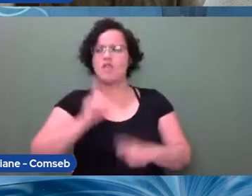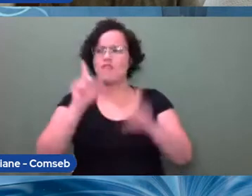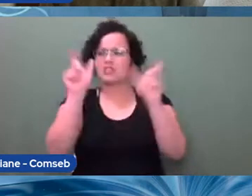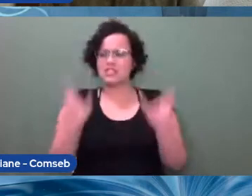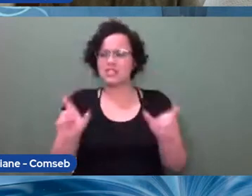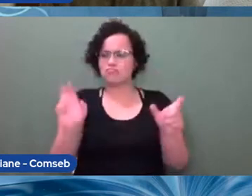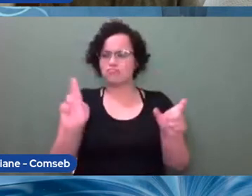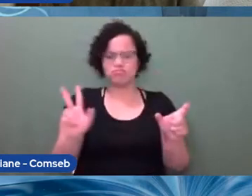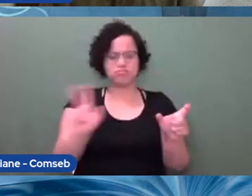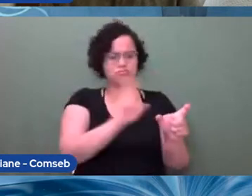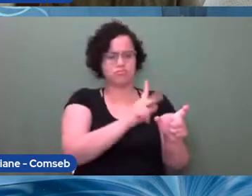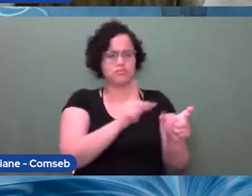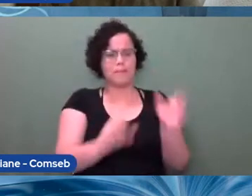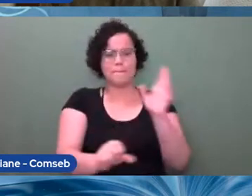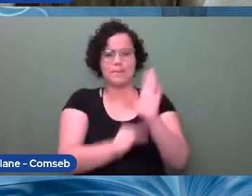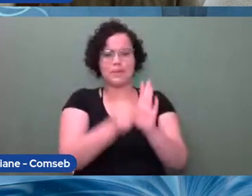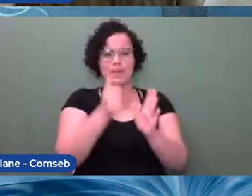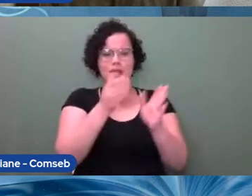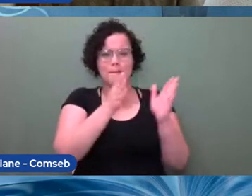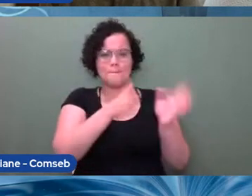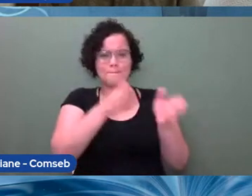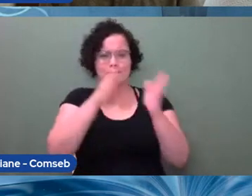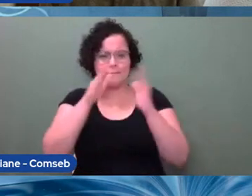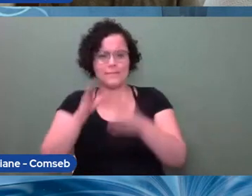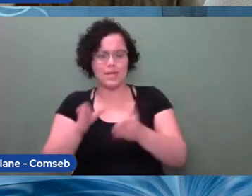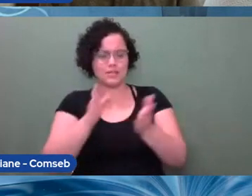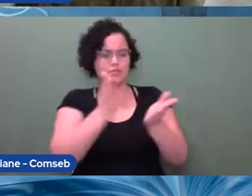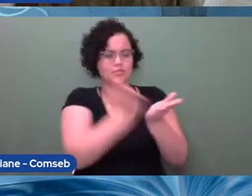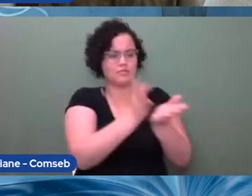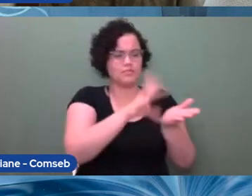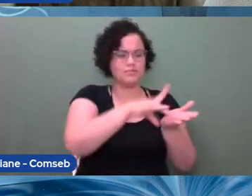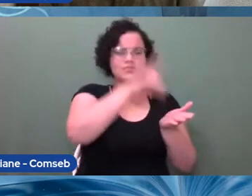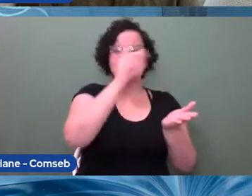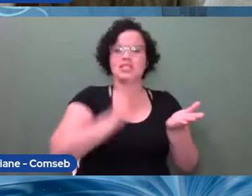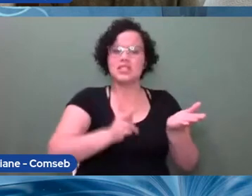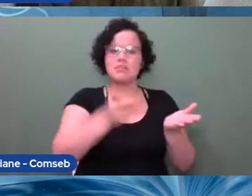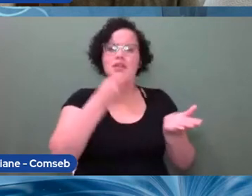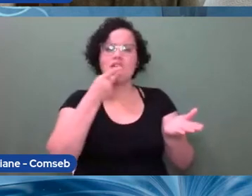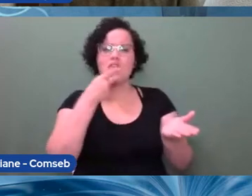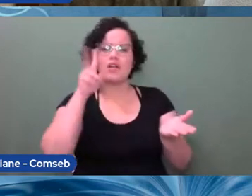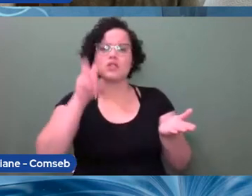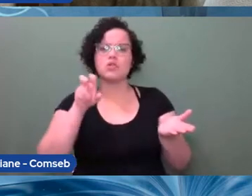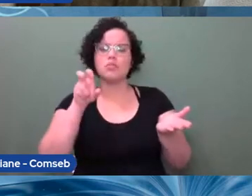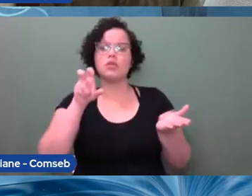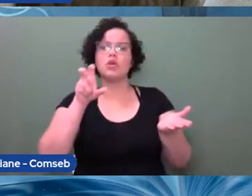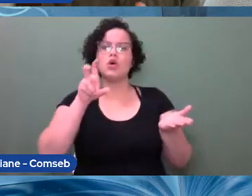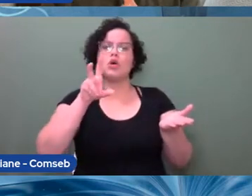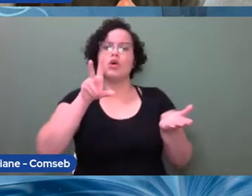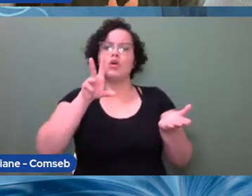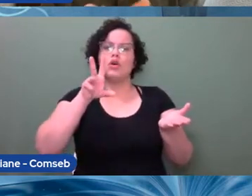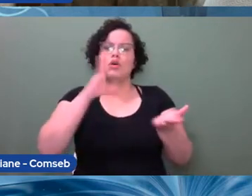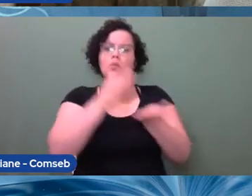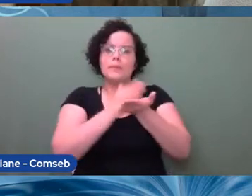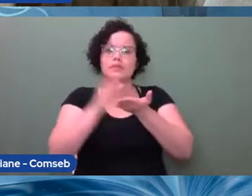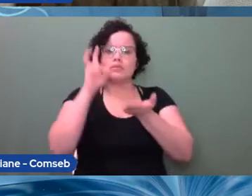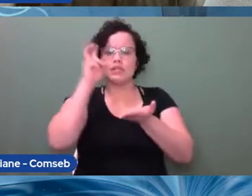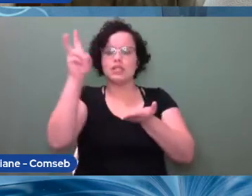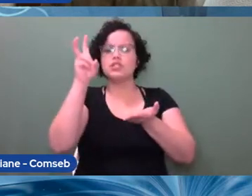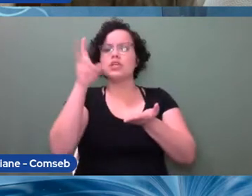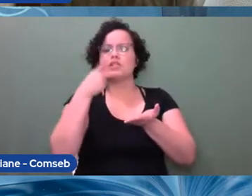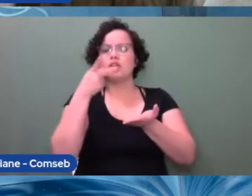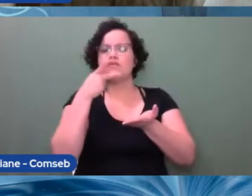parte do Livro dos Espíritos, todas as vezes que ele fala sobre o princípio inteligente, ou o espírito propriamente dito, ele põe